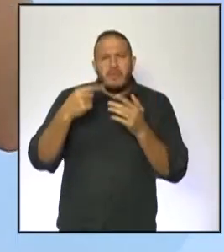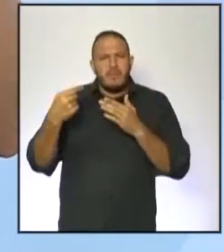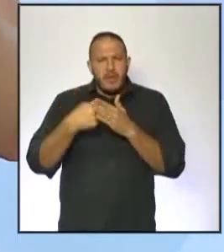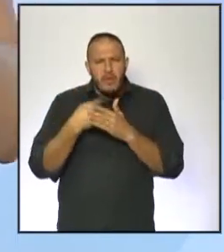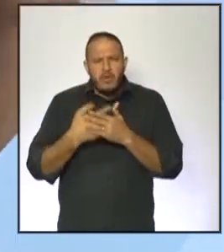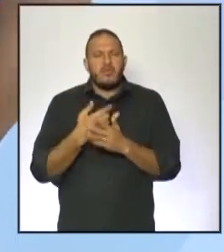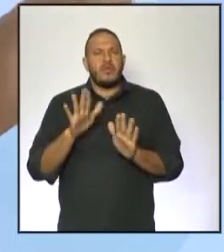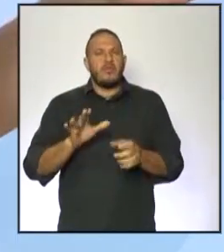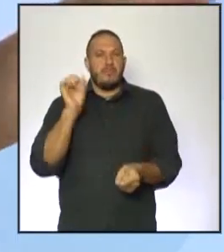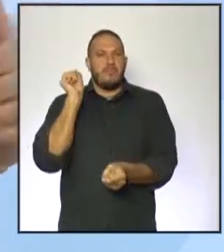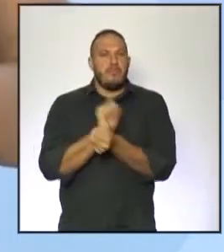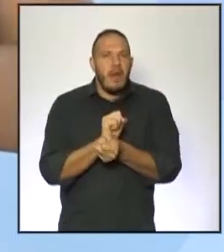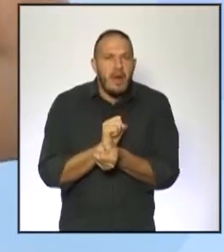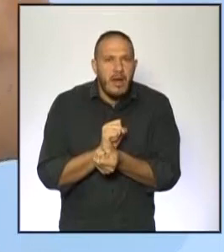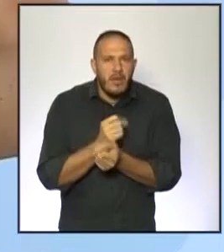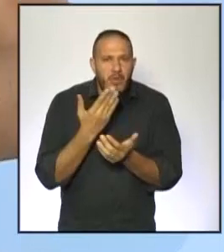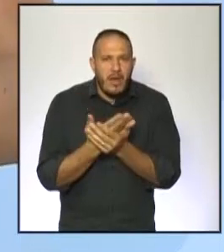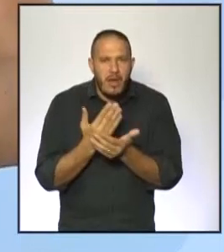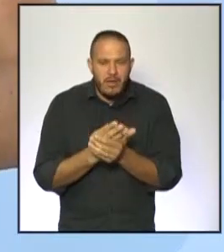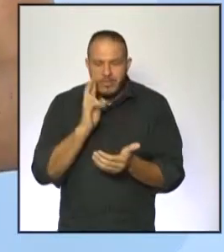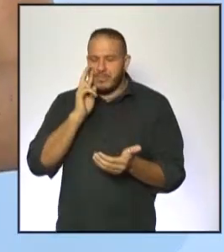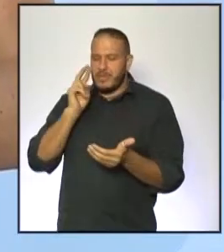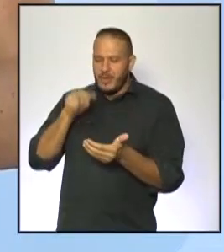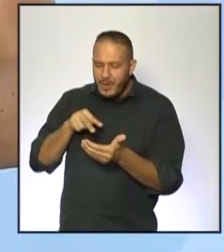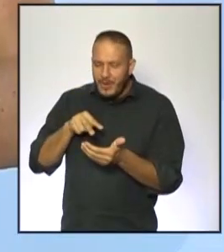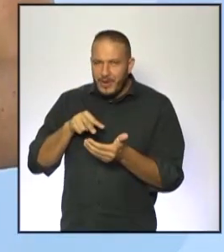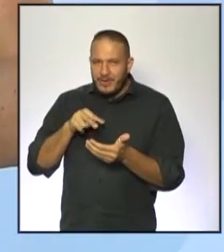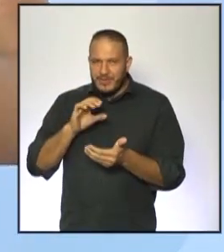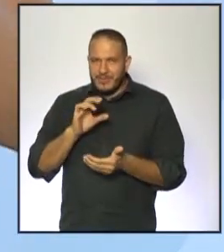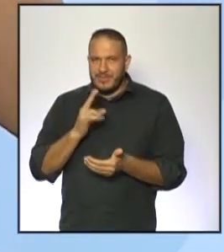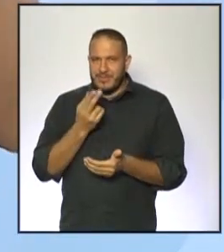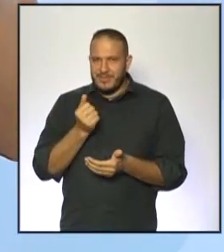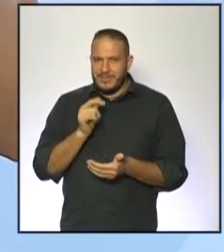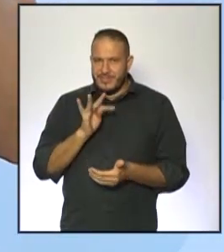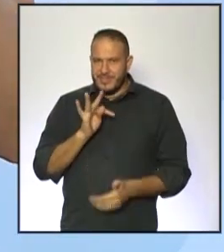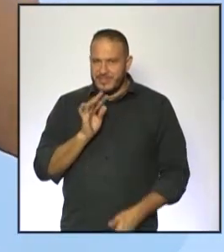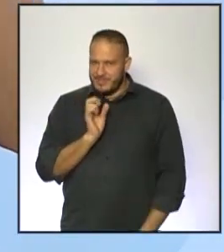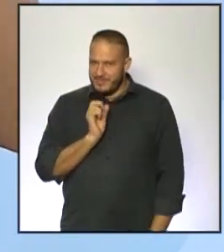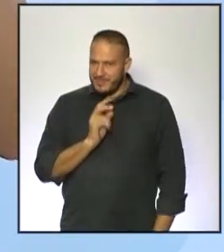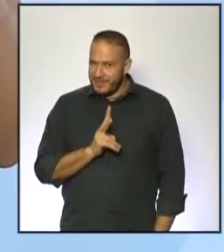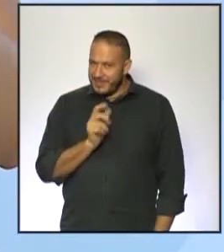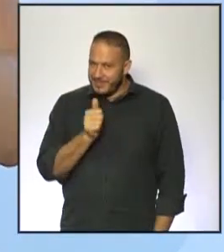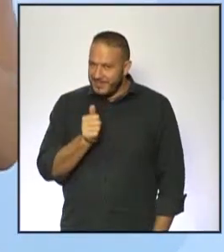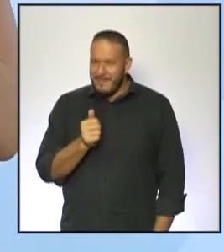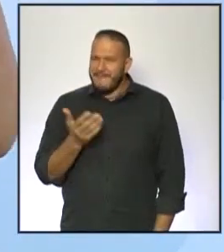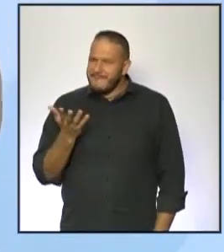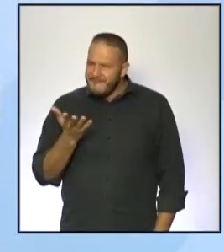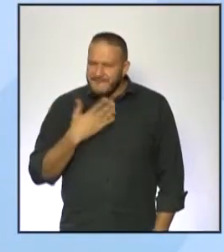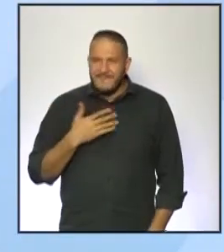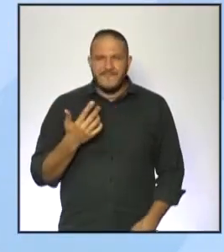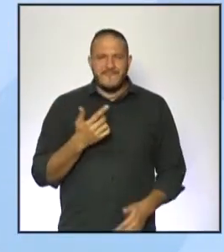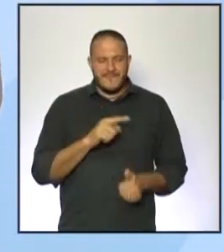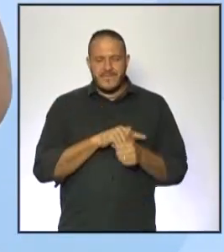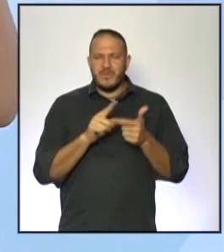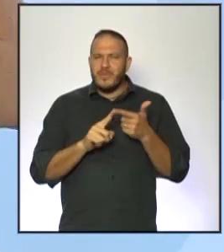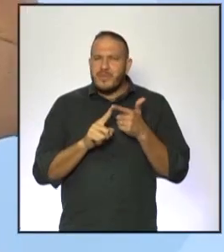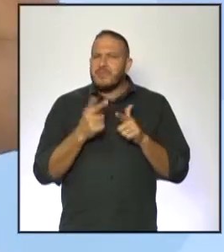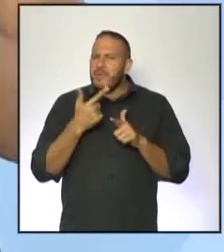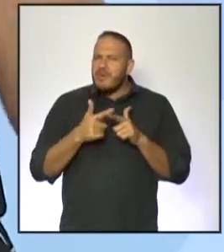paro a nossa aula e olho o chat. Combinados? E agora, quero jogar um outro problema para